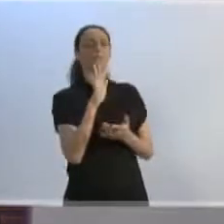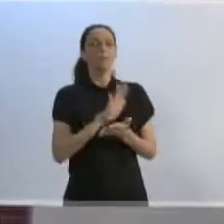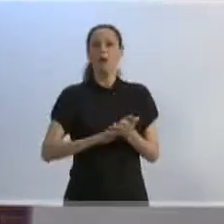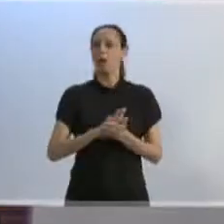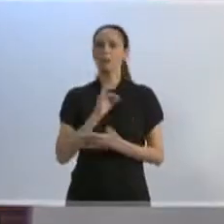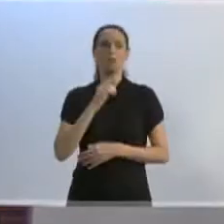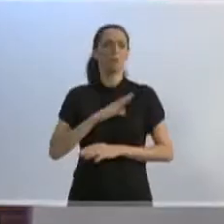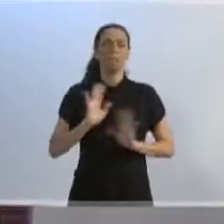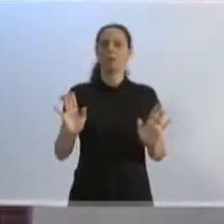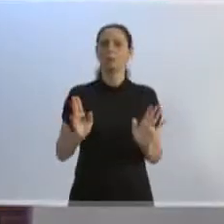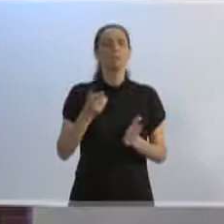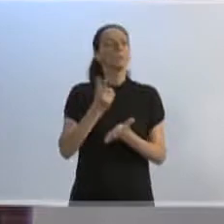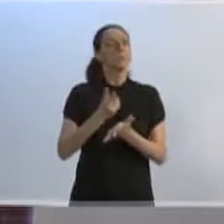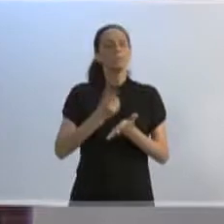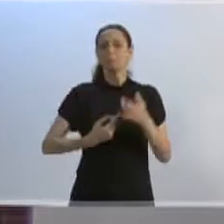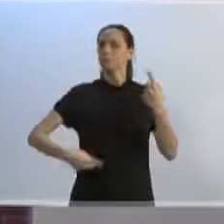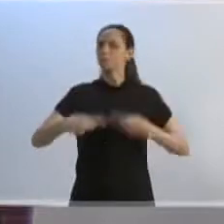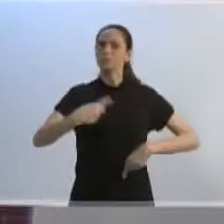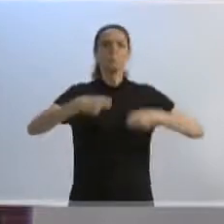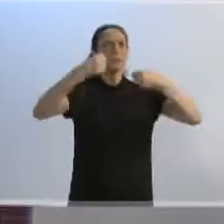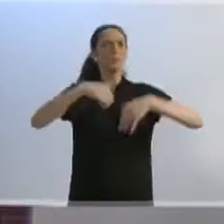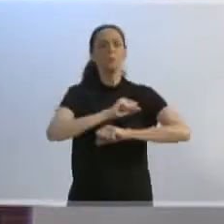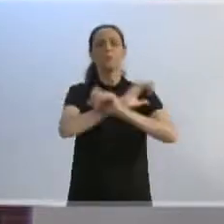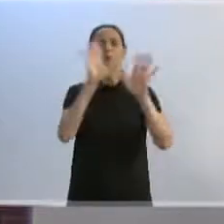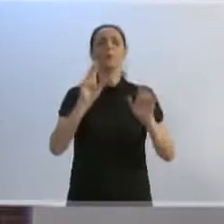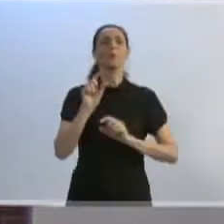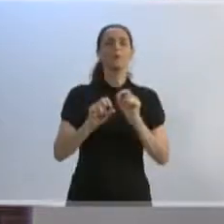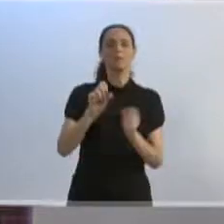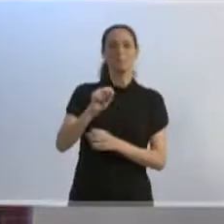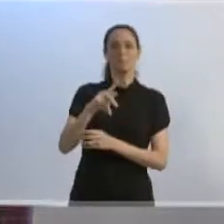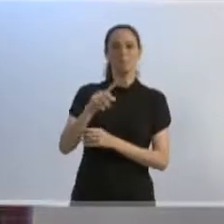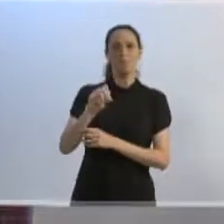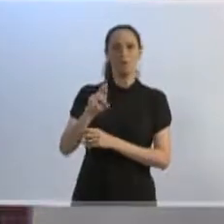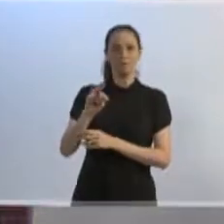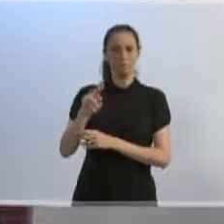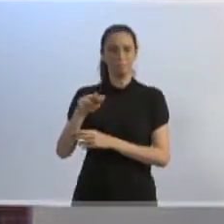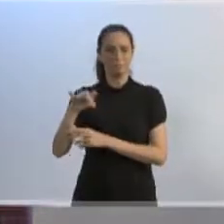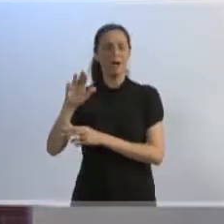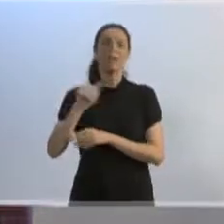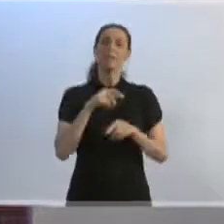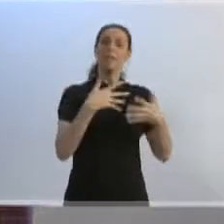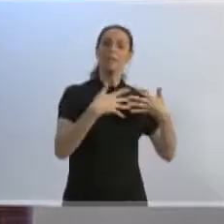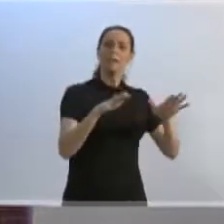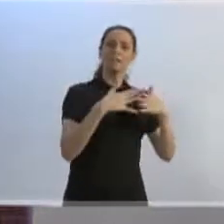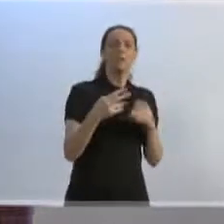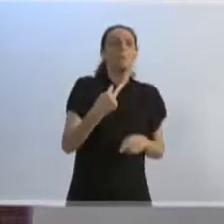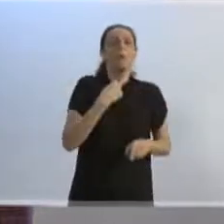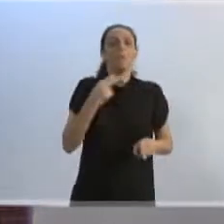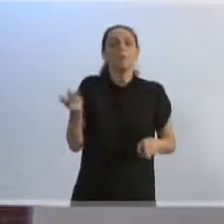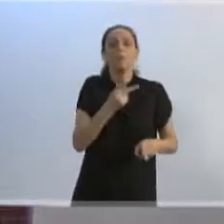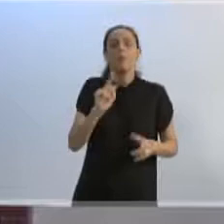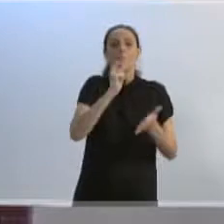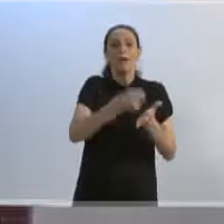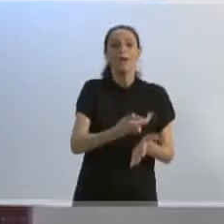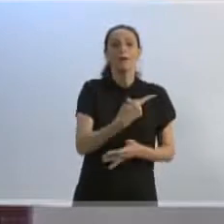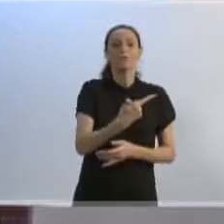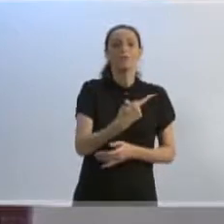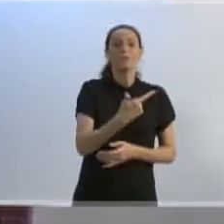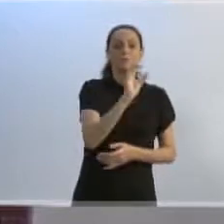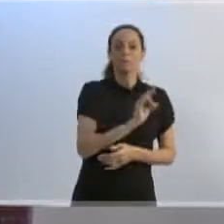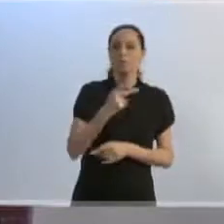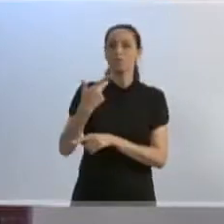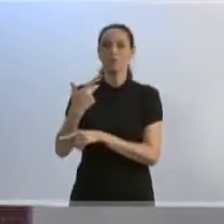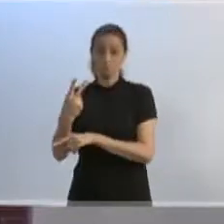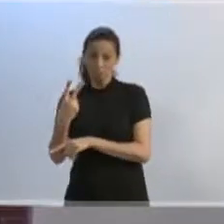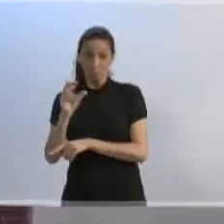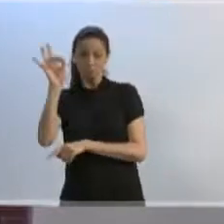aqui nas minhas discussões, por que o Spotify e a nossa querida Netflix não podem pagar os 2% se todos os outros pagam? Então,